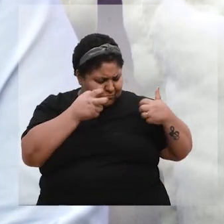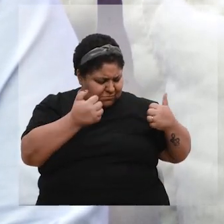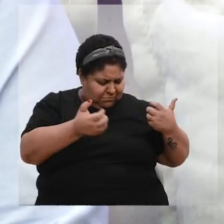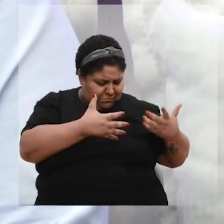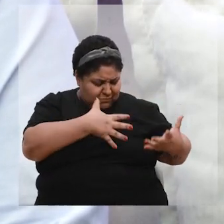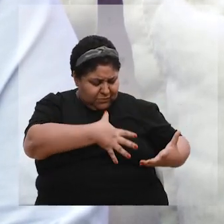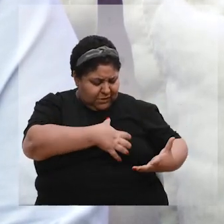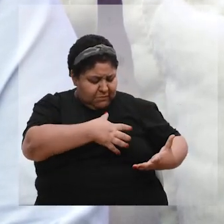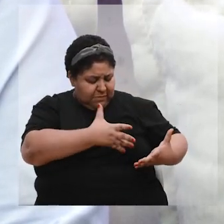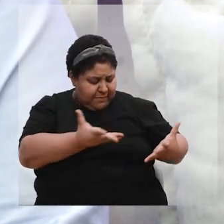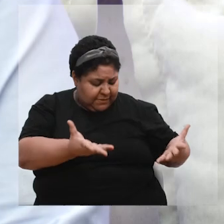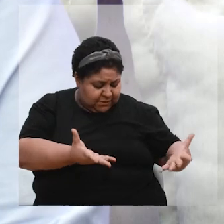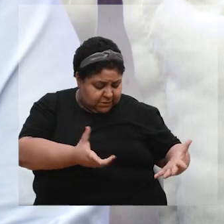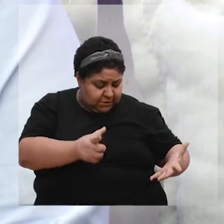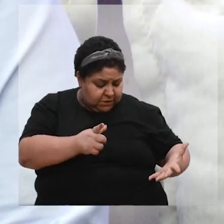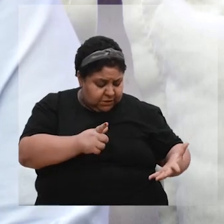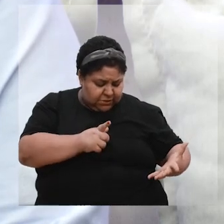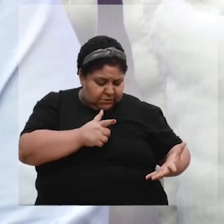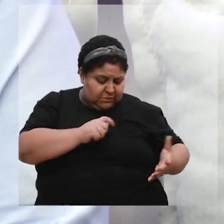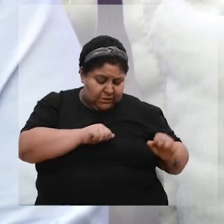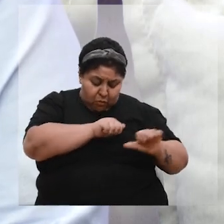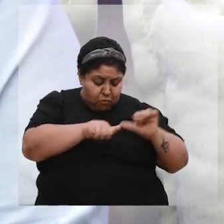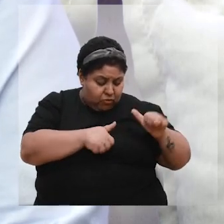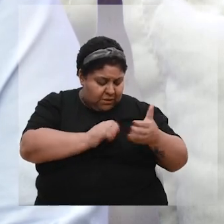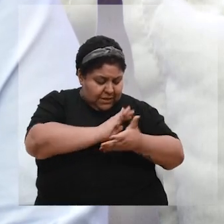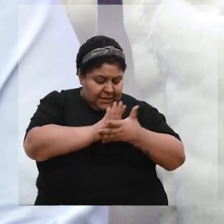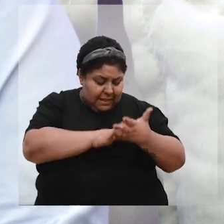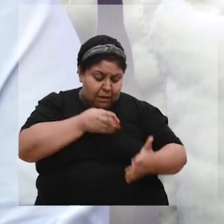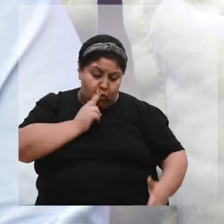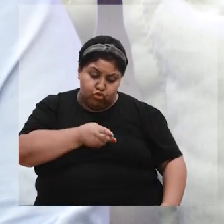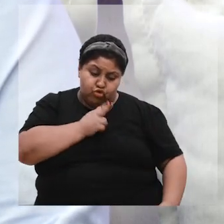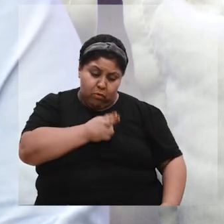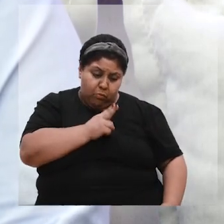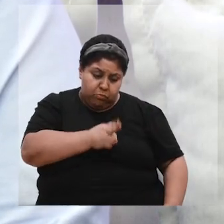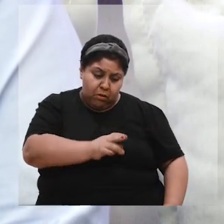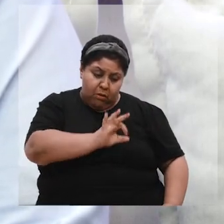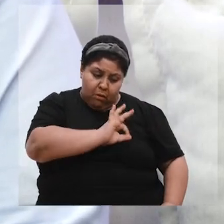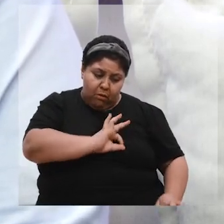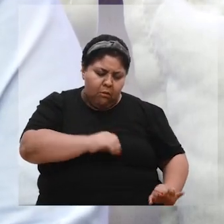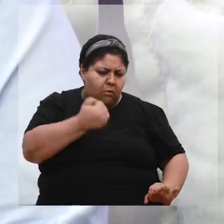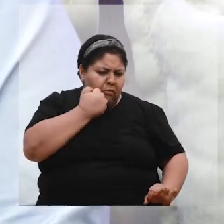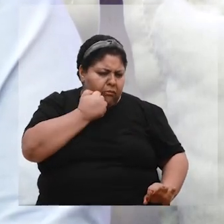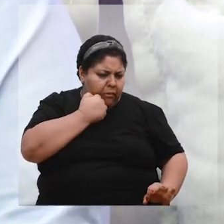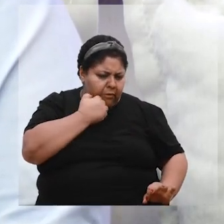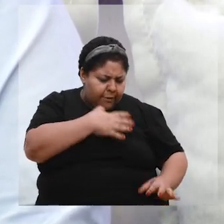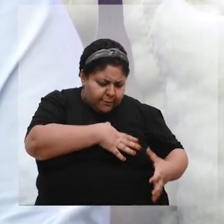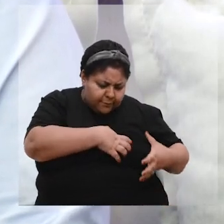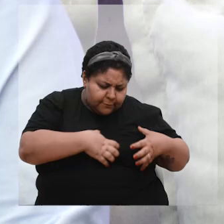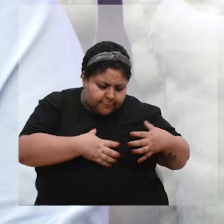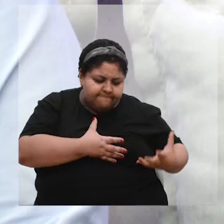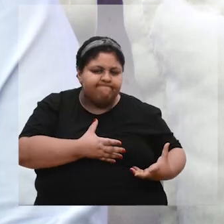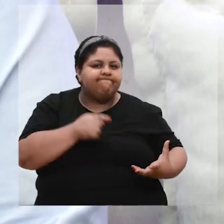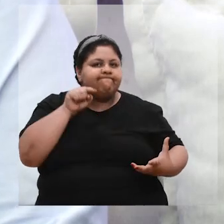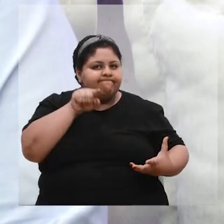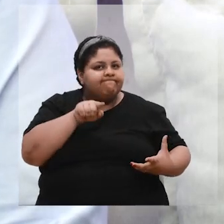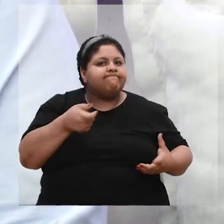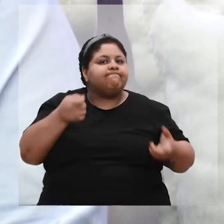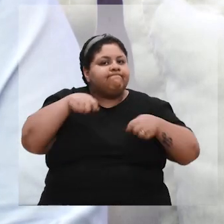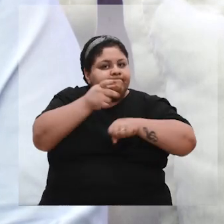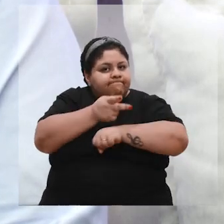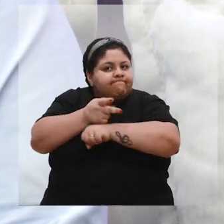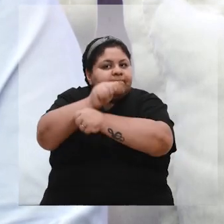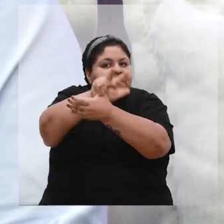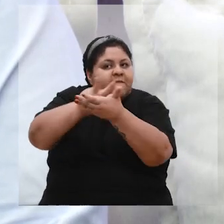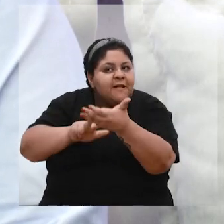e tu tá amamentando, mas aquela alteração não tá mudando, sabe, persiste, bom, tu precisa investigar, tu precisa pelo menos ir